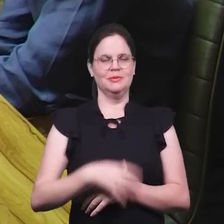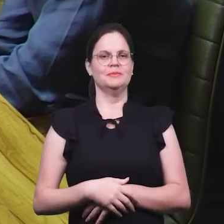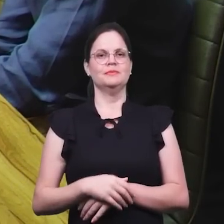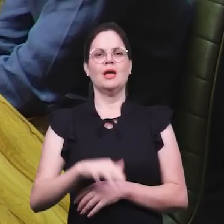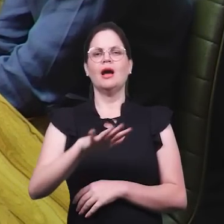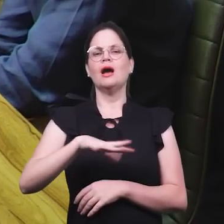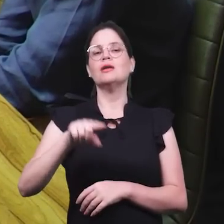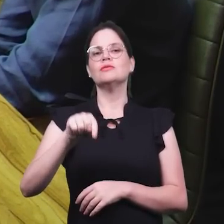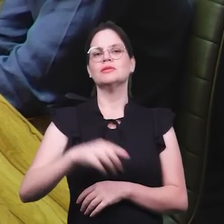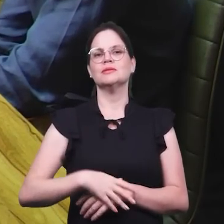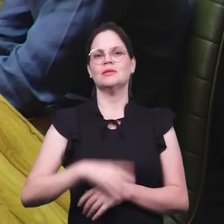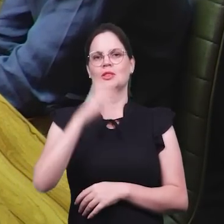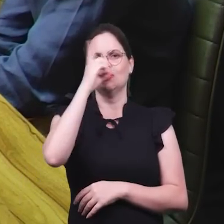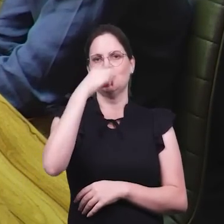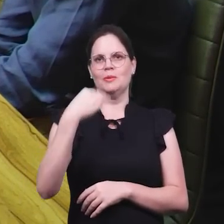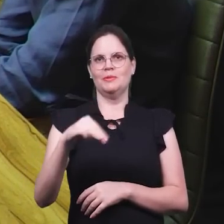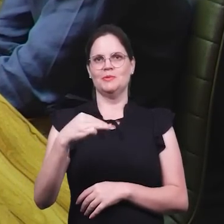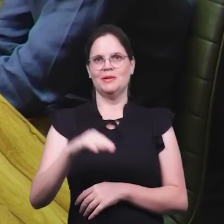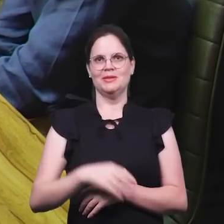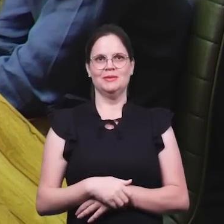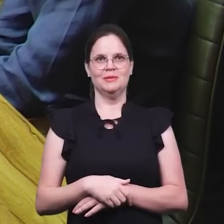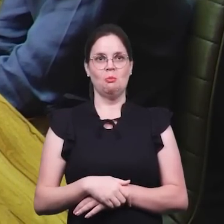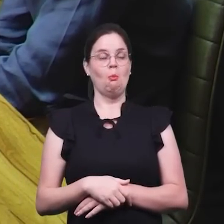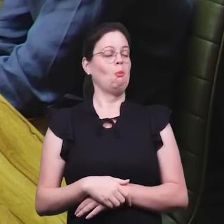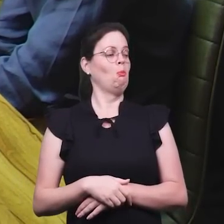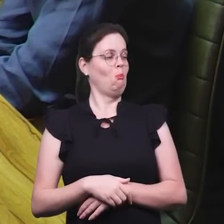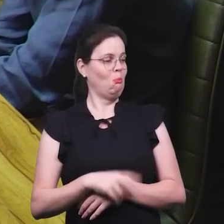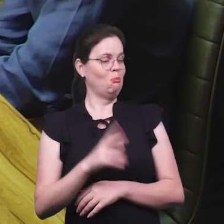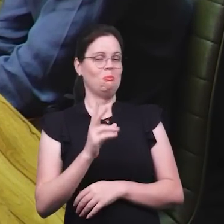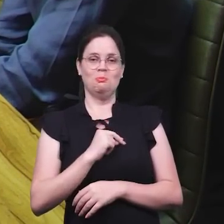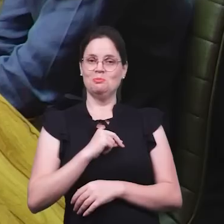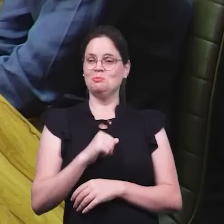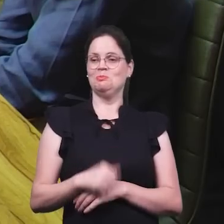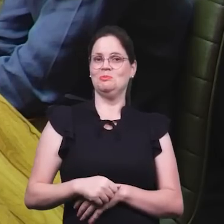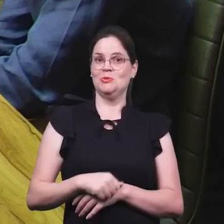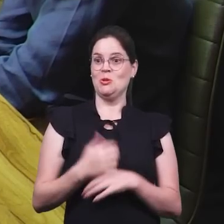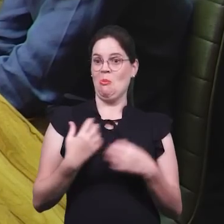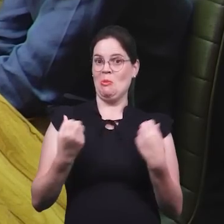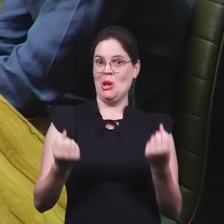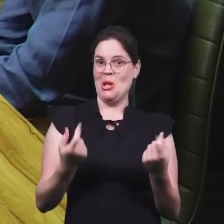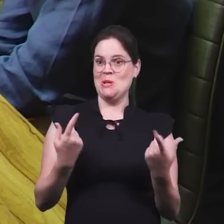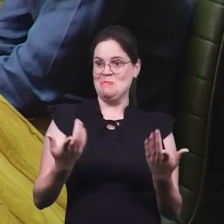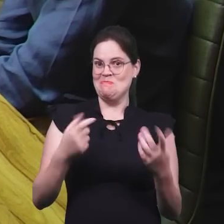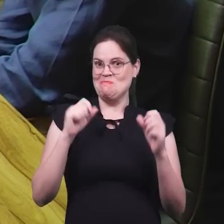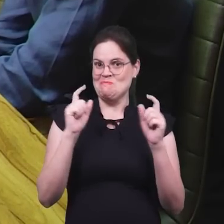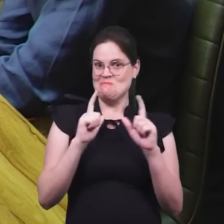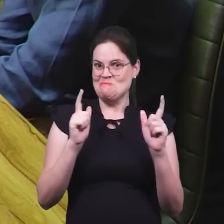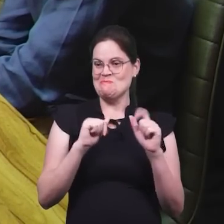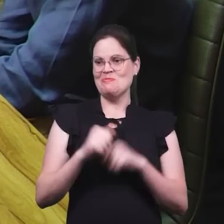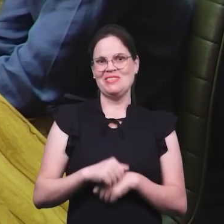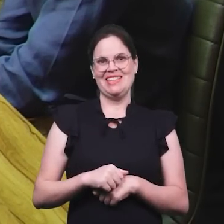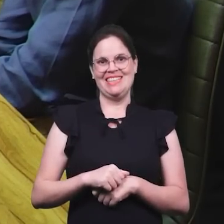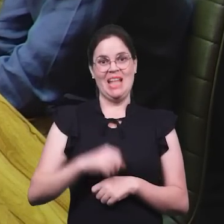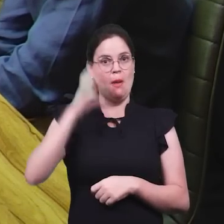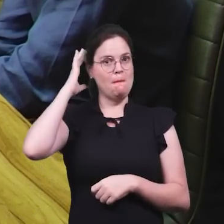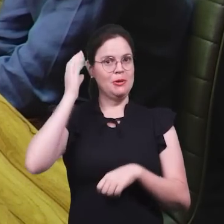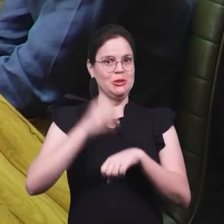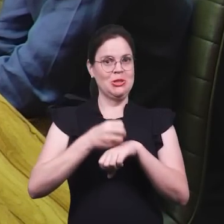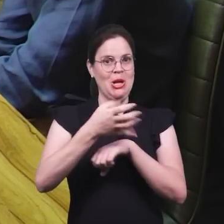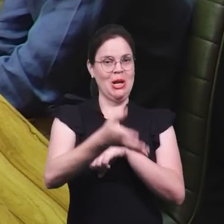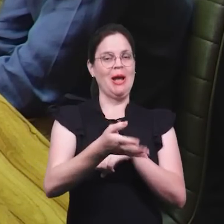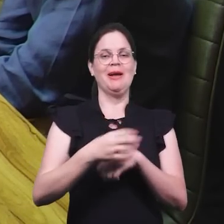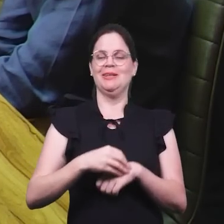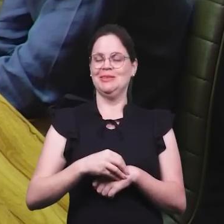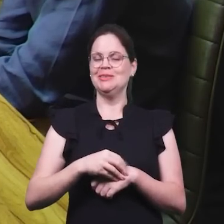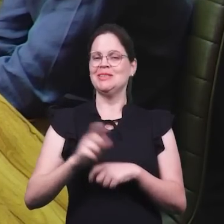E de qual área você é? Área de Domingos Martins. Nossa, que surpresa, né? Sim. Estamos ampliando o nosso podcast, trazendo mais